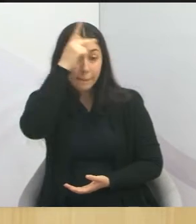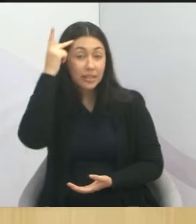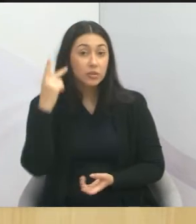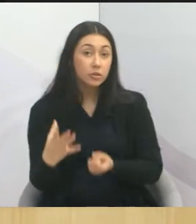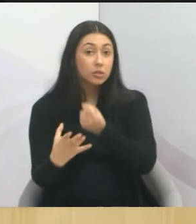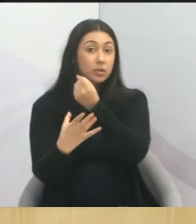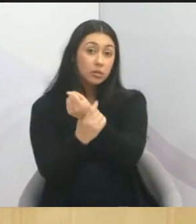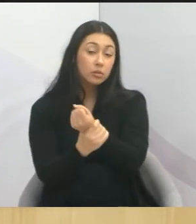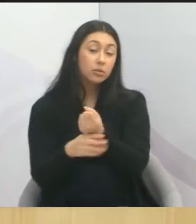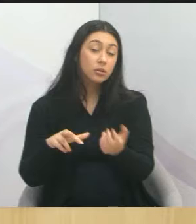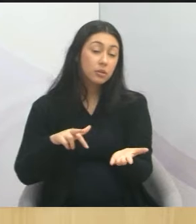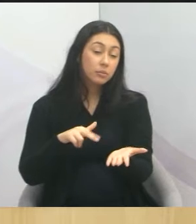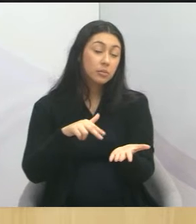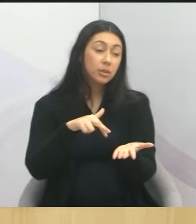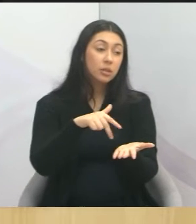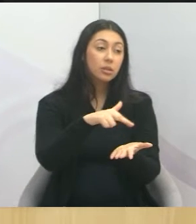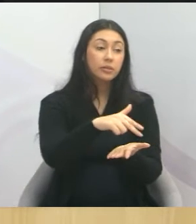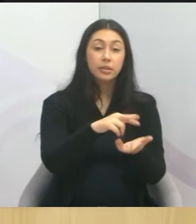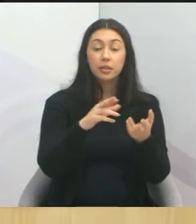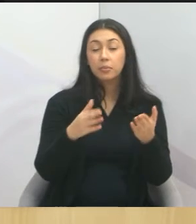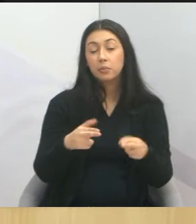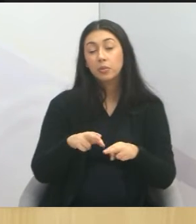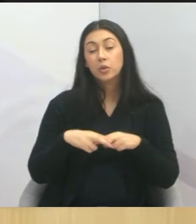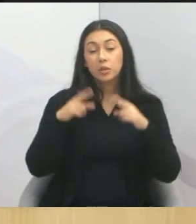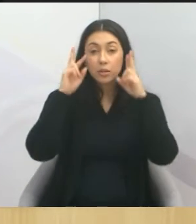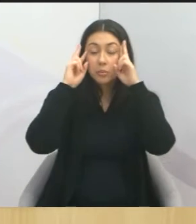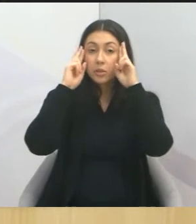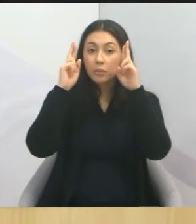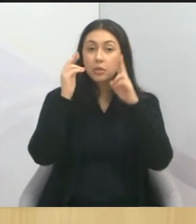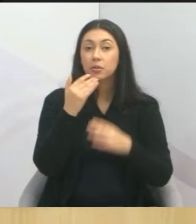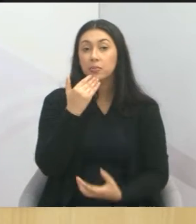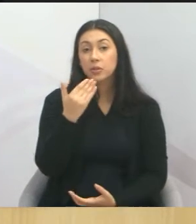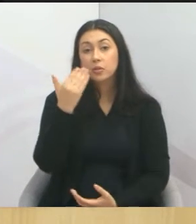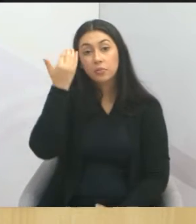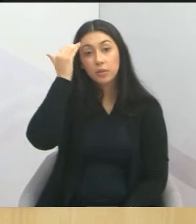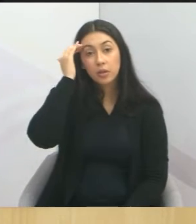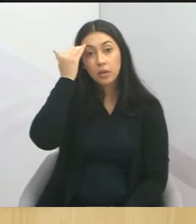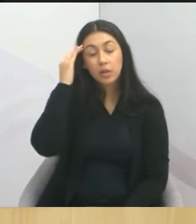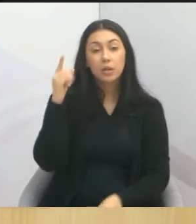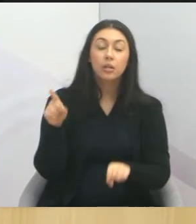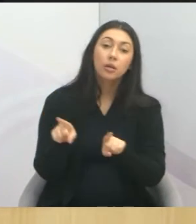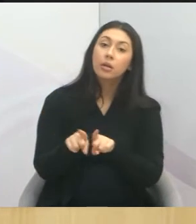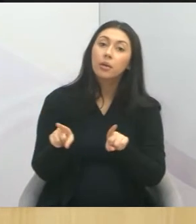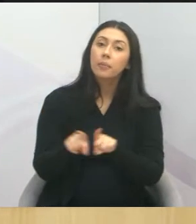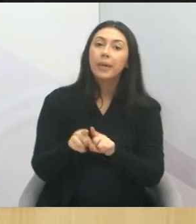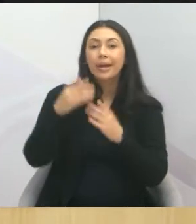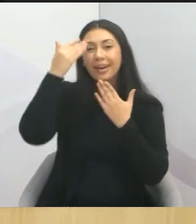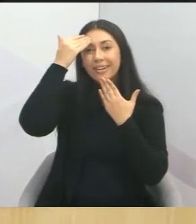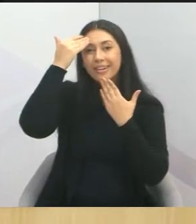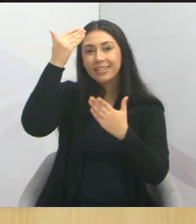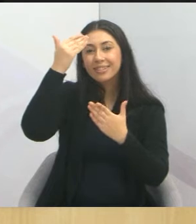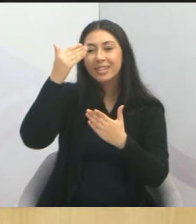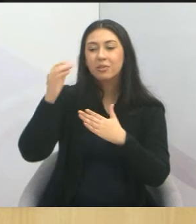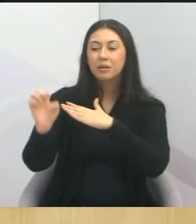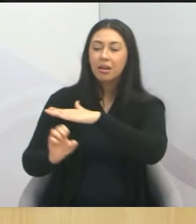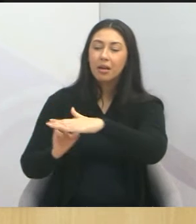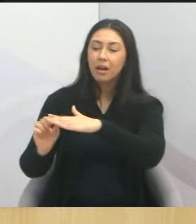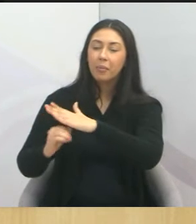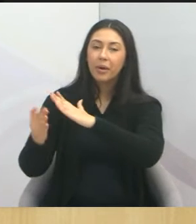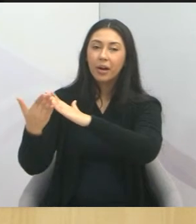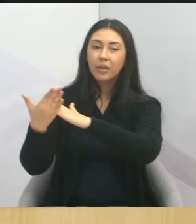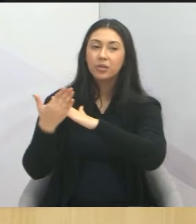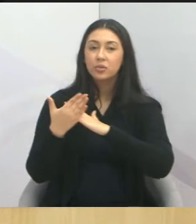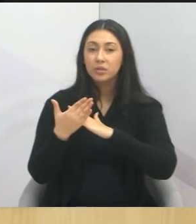região É sim sendo mui respeitosamente recorremos a compreensão e aos préstimos desse departamento